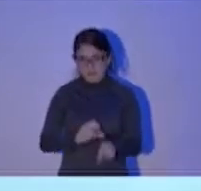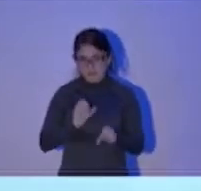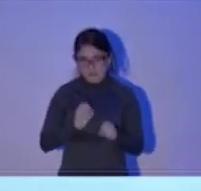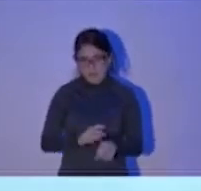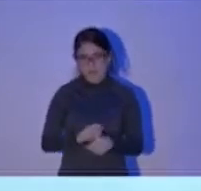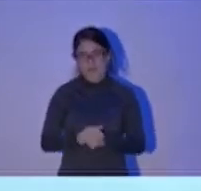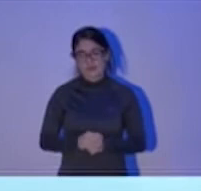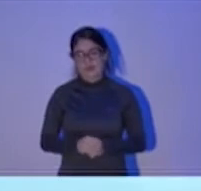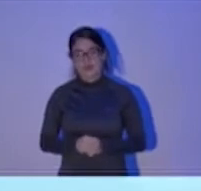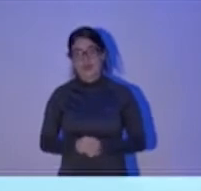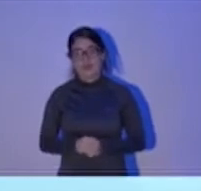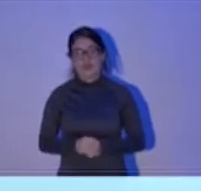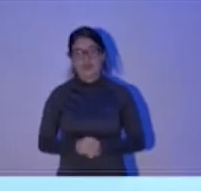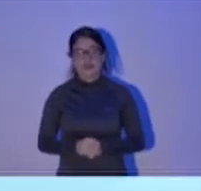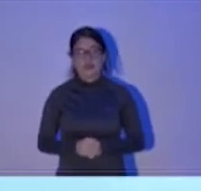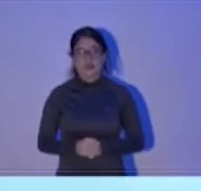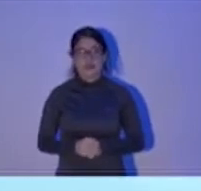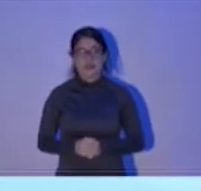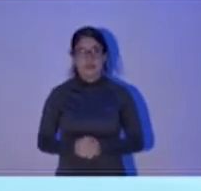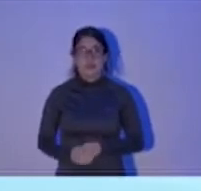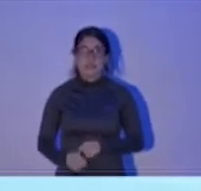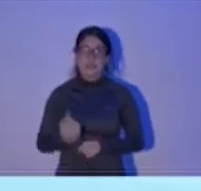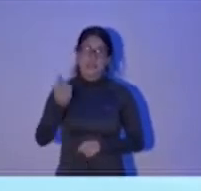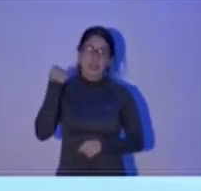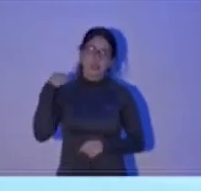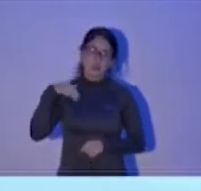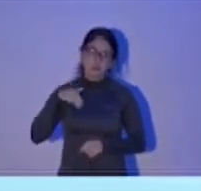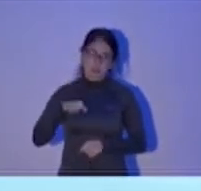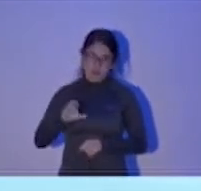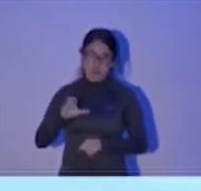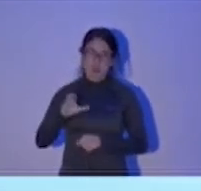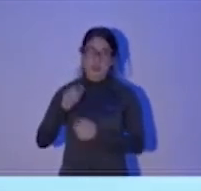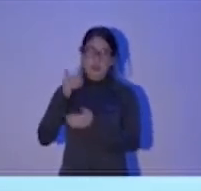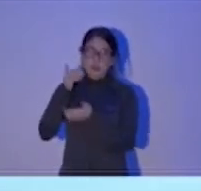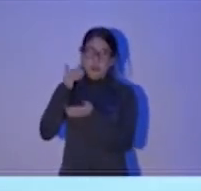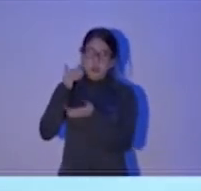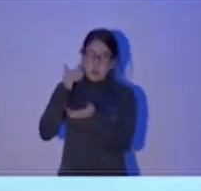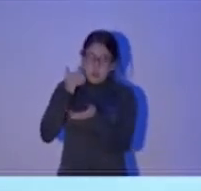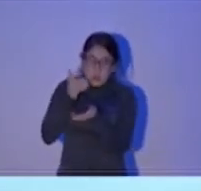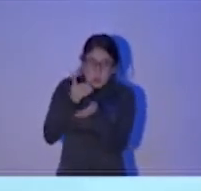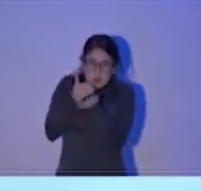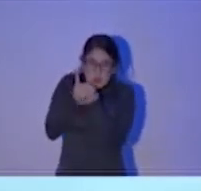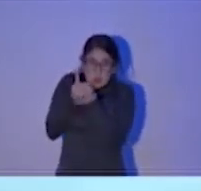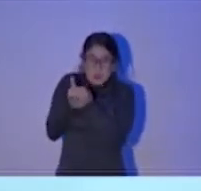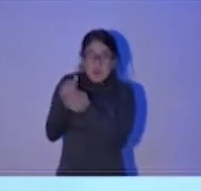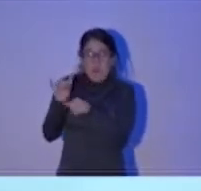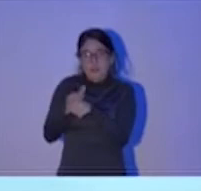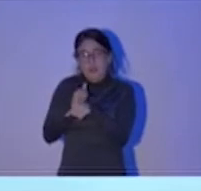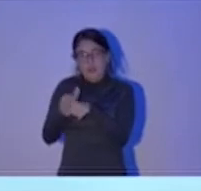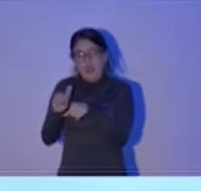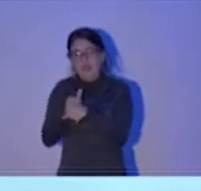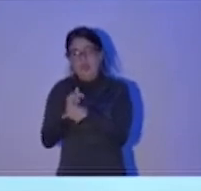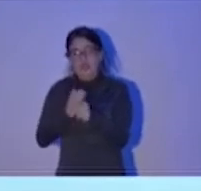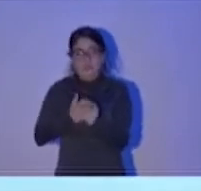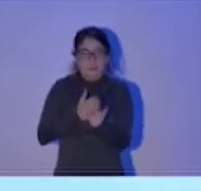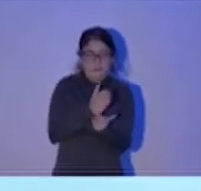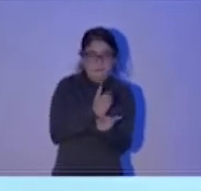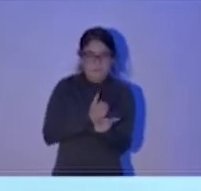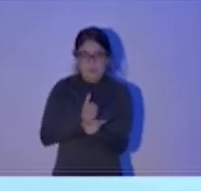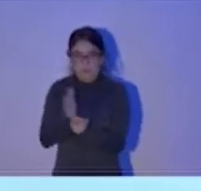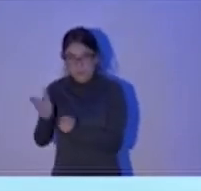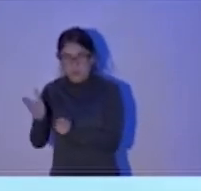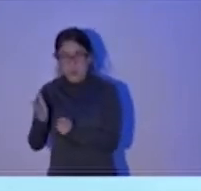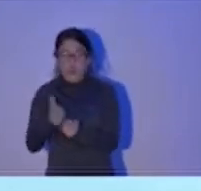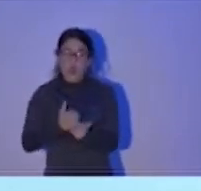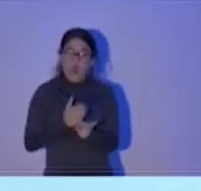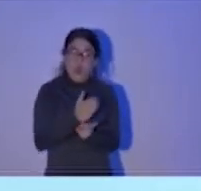Desde o nosso início da nossa estratégia lá no MEC, nós distribuímos em dois pilares fundamentais. Um dizia